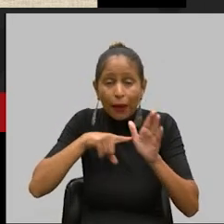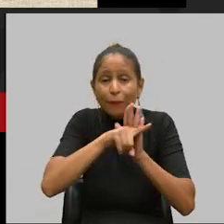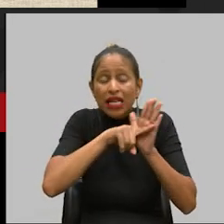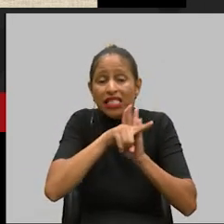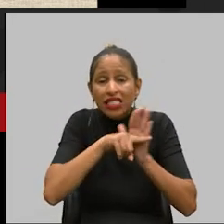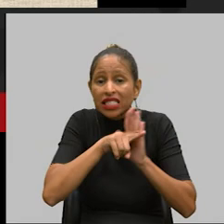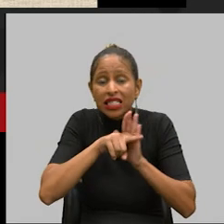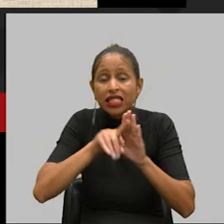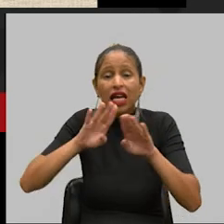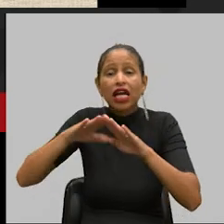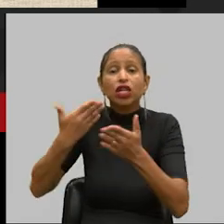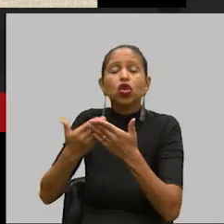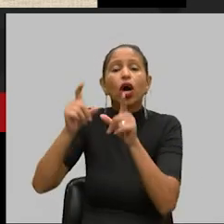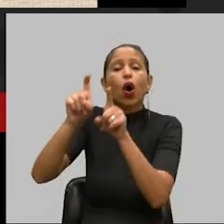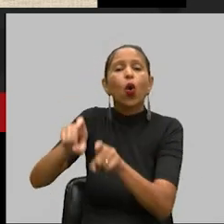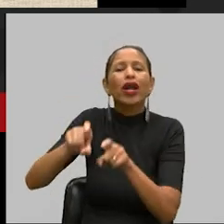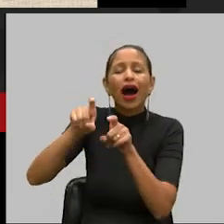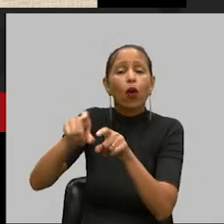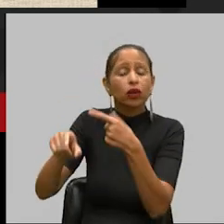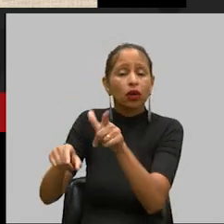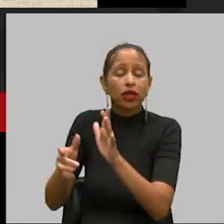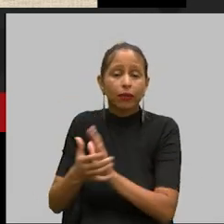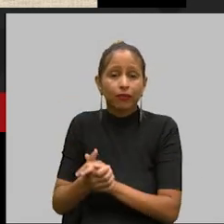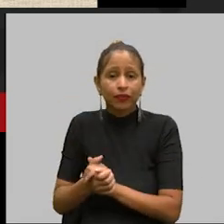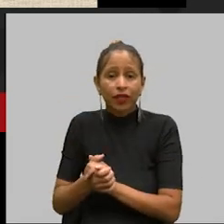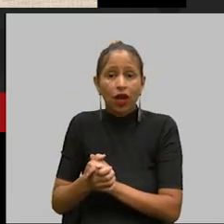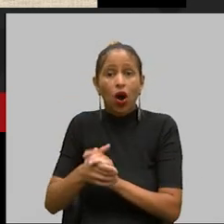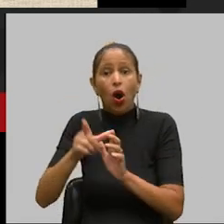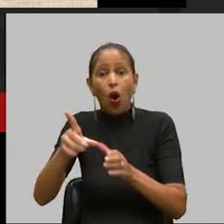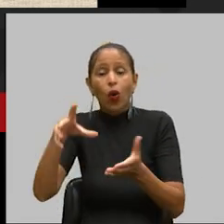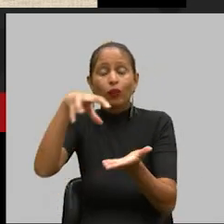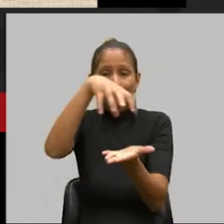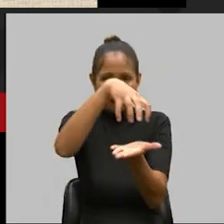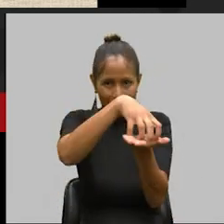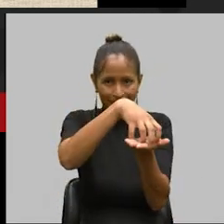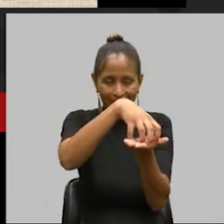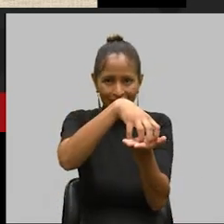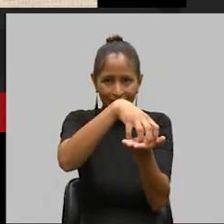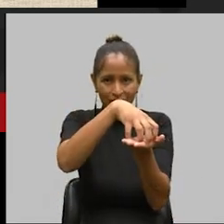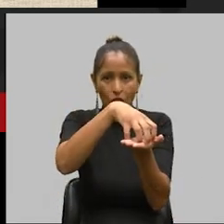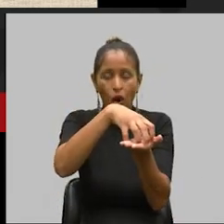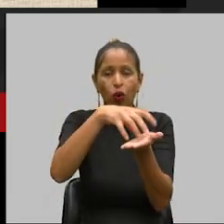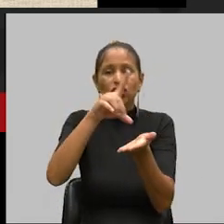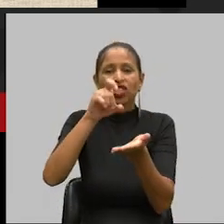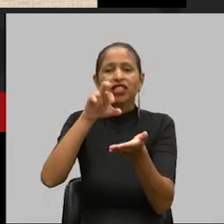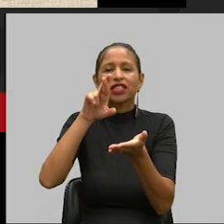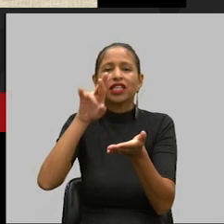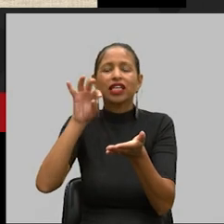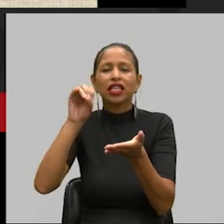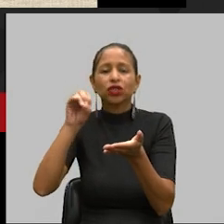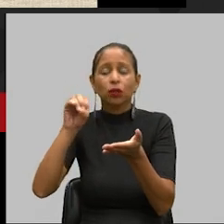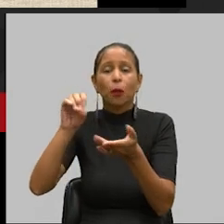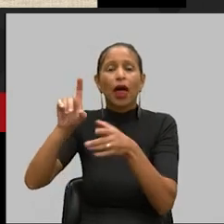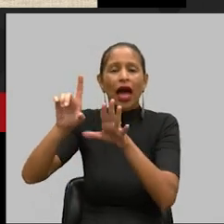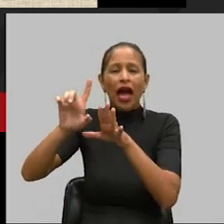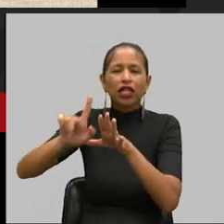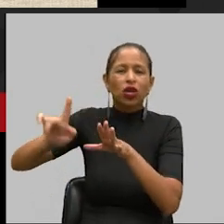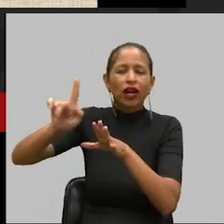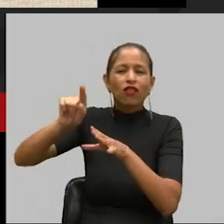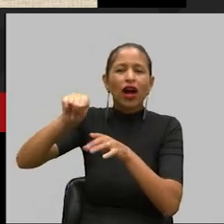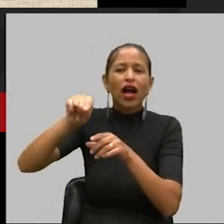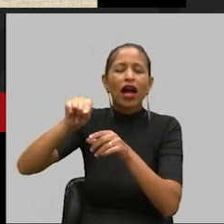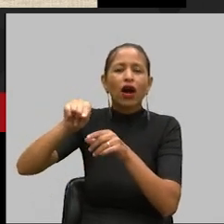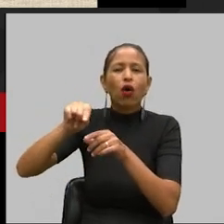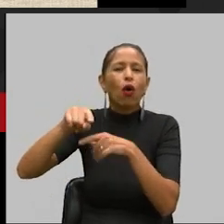como escola rural porque ou elas estão na sede do município ou elas estão no distrito que geograficamente é considerado como